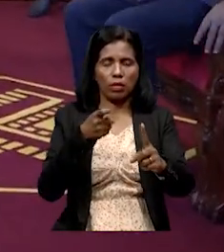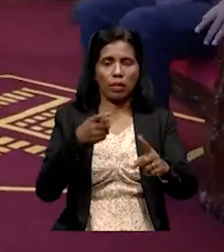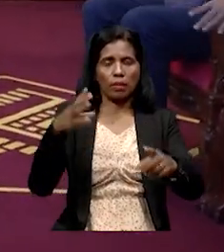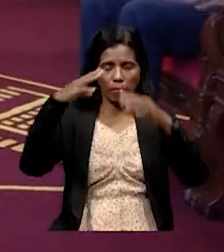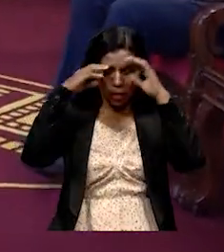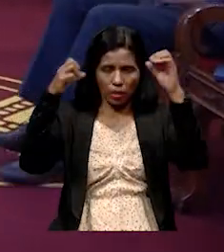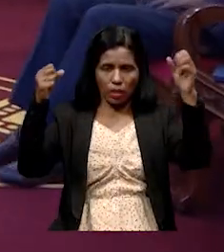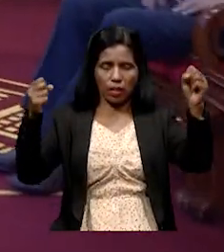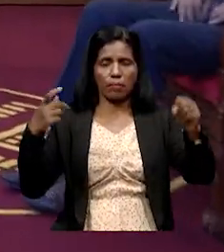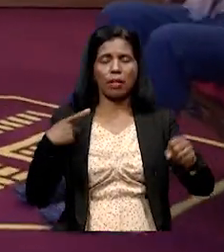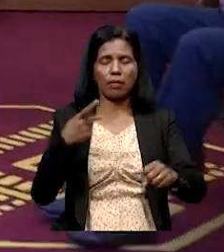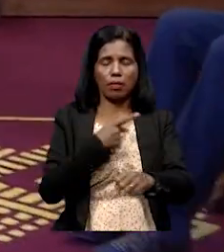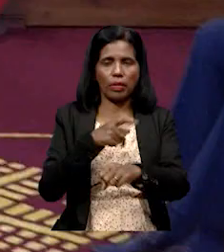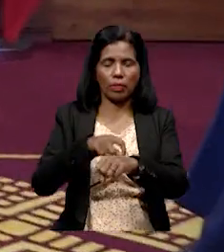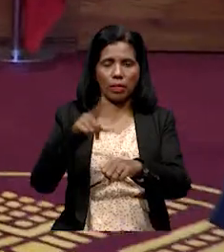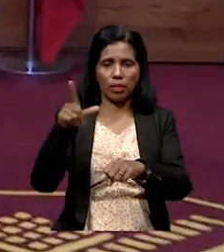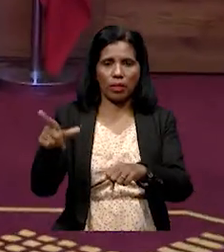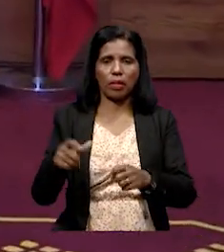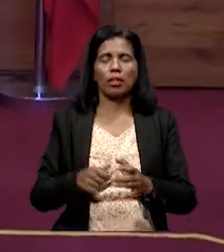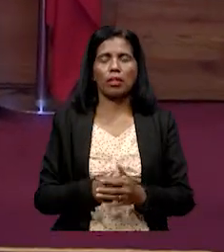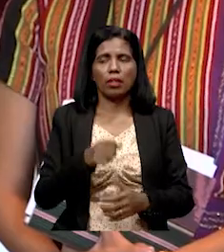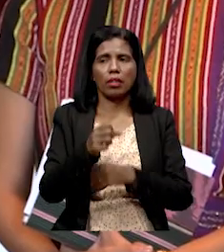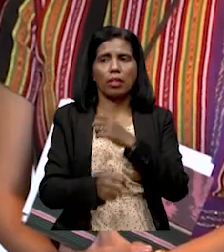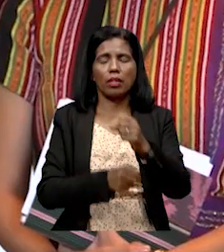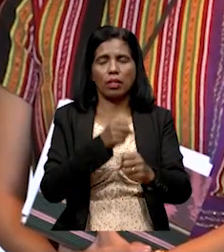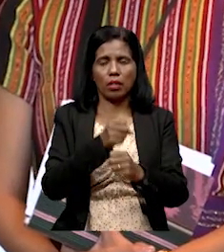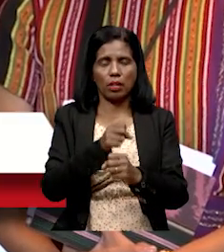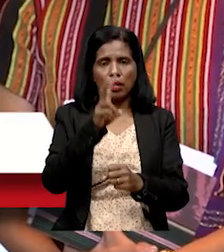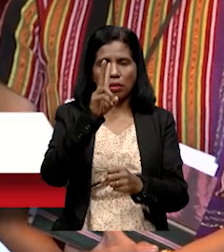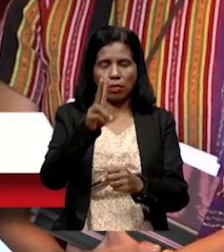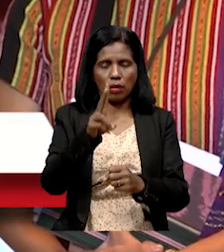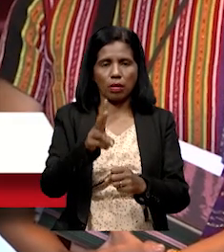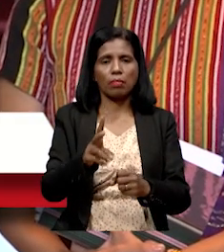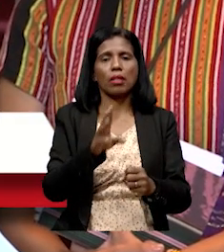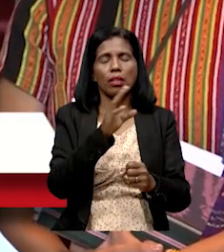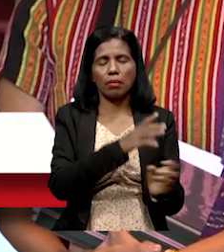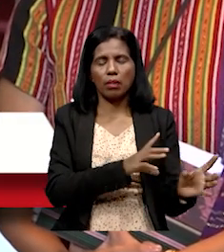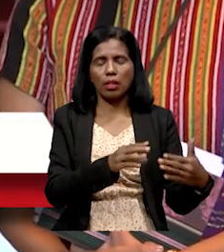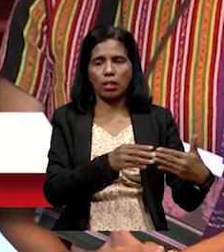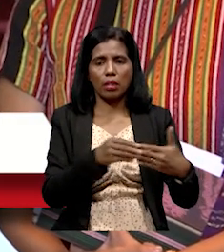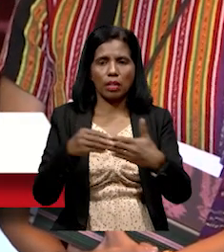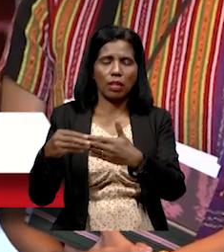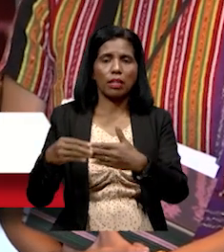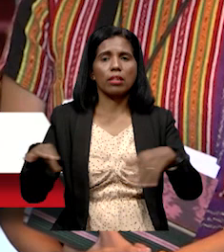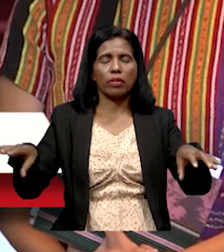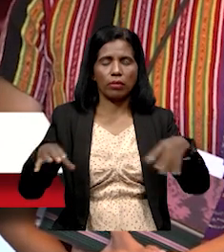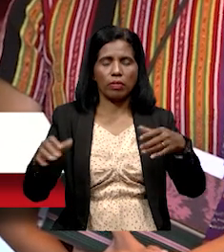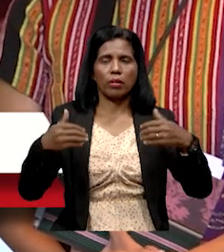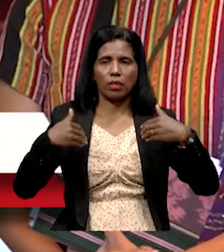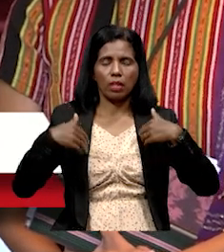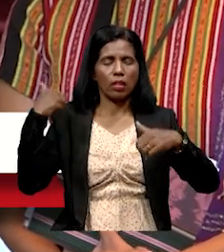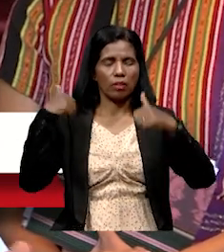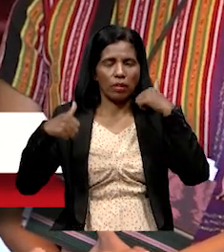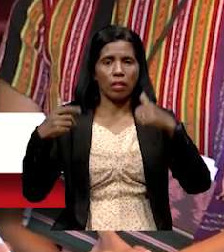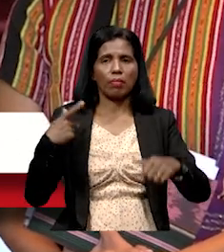atual. Nia maka tina rua maine, nia maka dirige serviços e atividades do parlamento